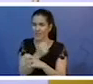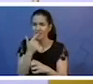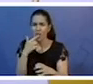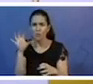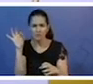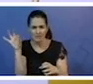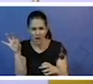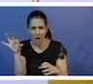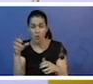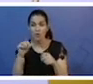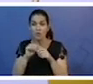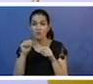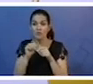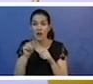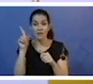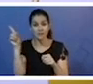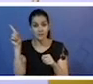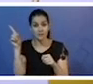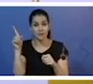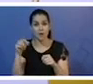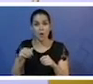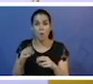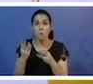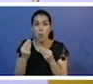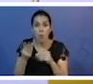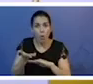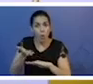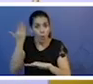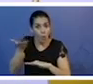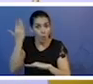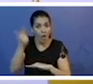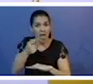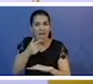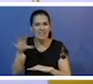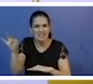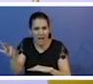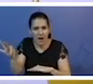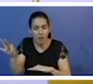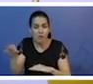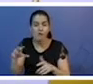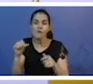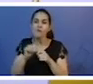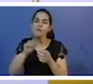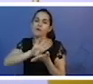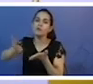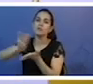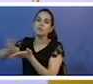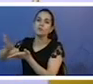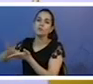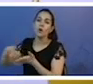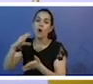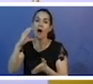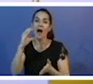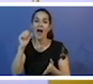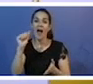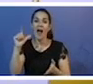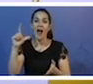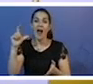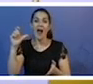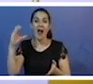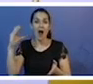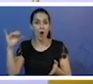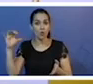a osteoporose, uma vez que o seu elevado consumo promove a expulsão do cálcio através da